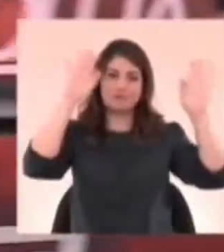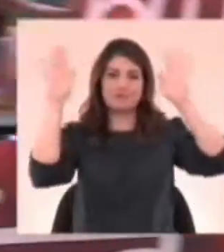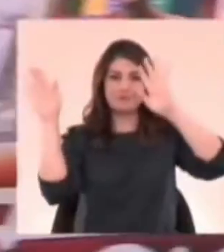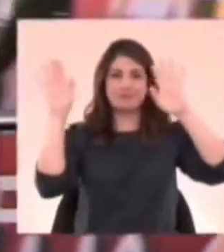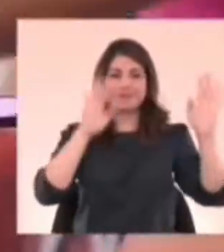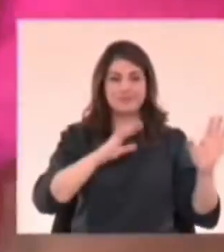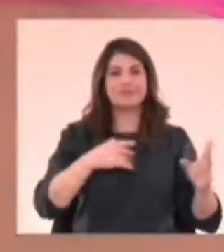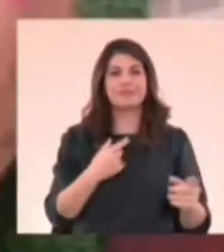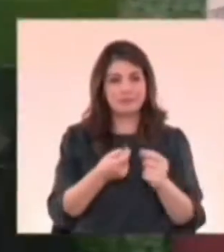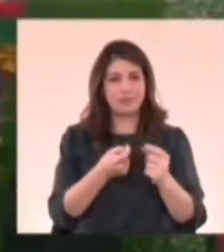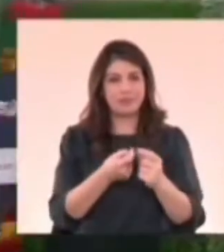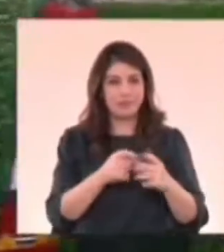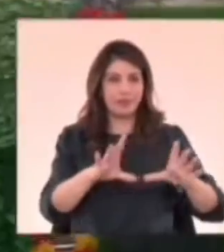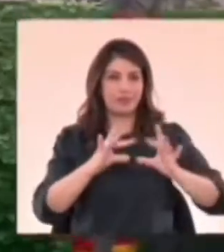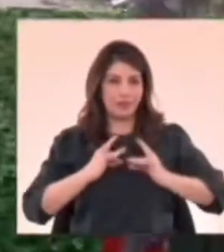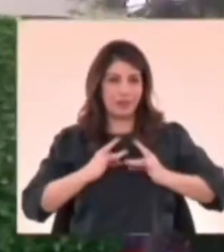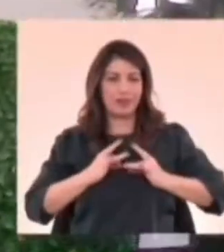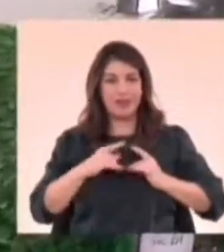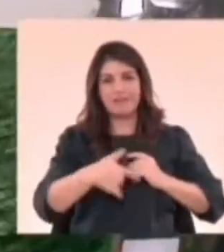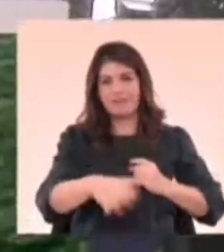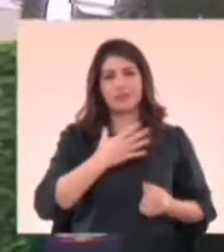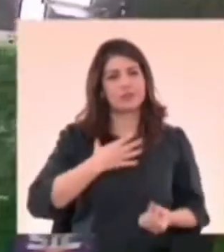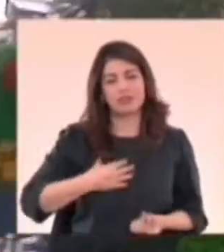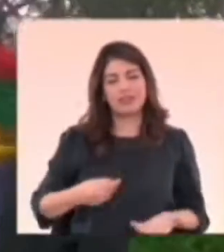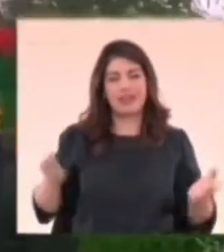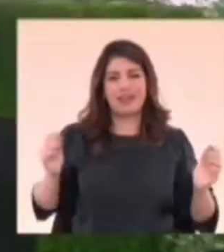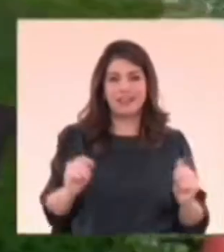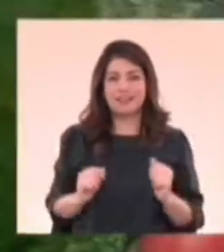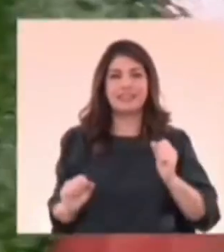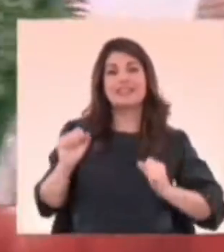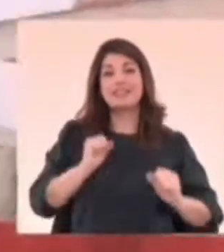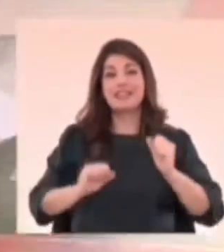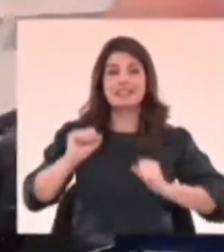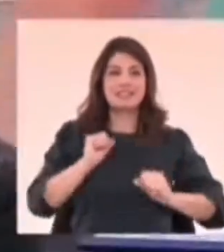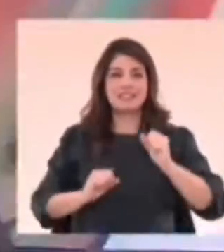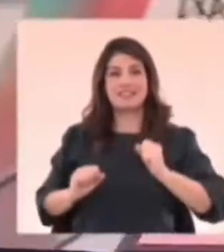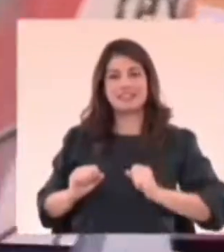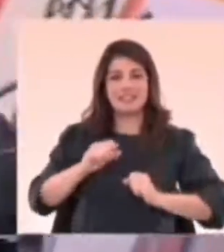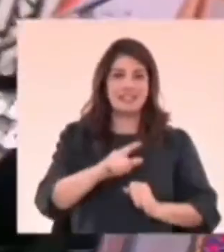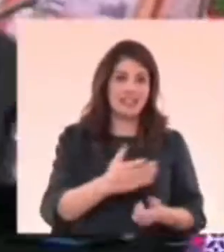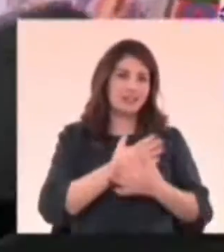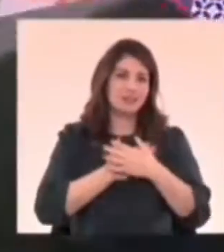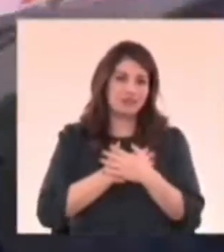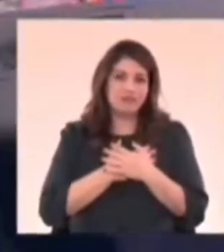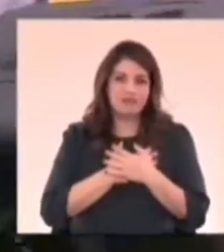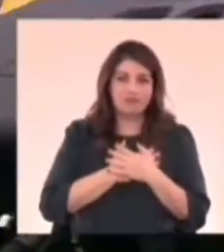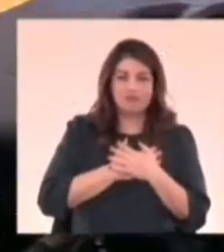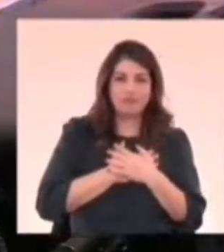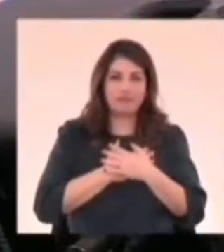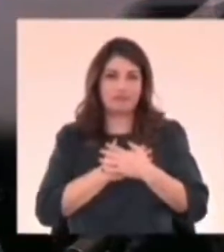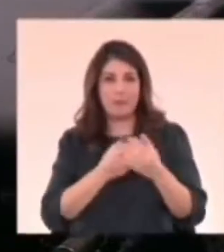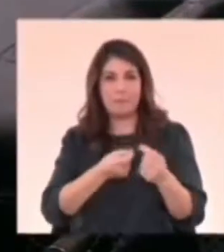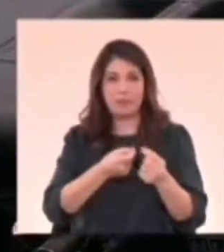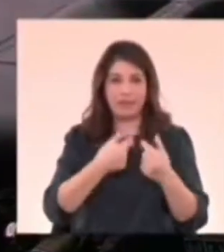encontrei encosta o mais aturar balança balança beijo de leve em